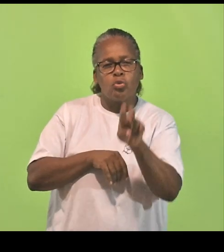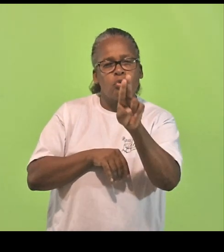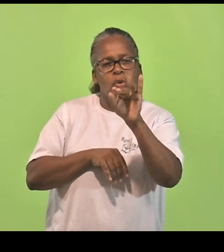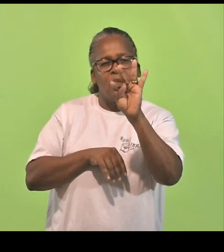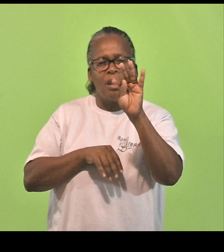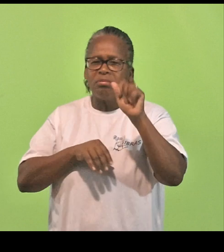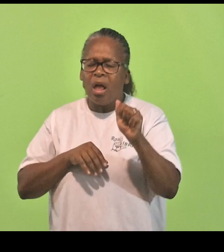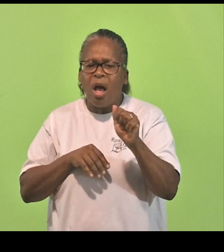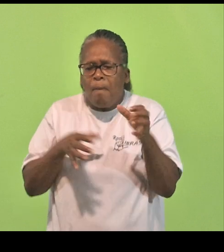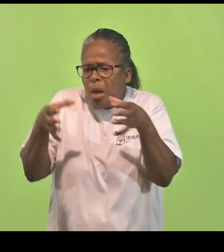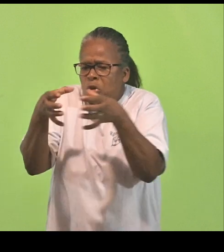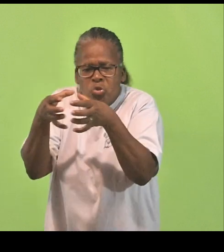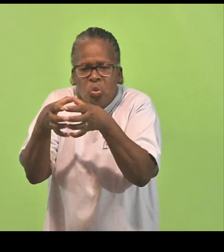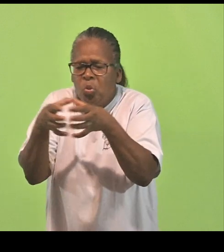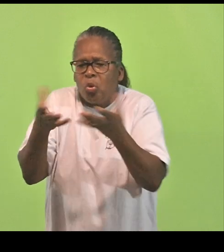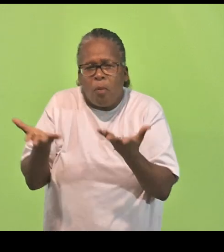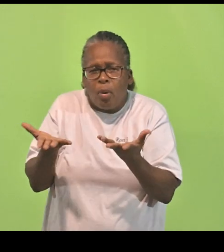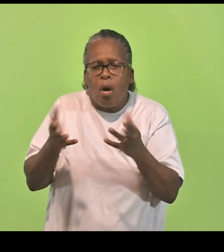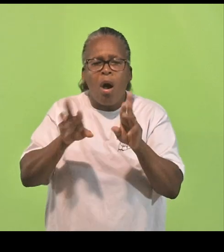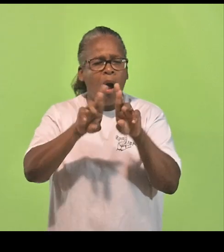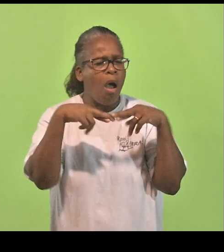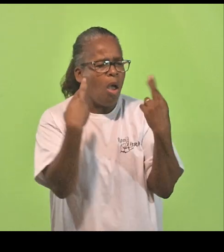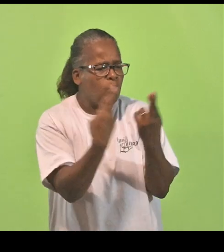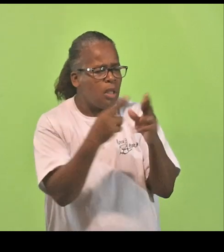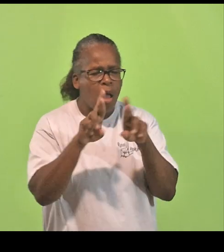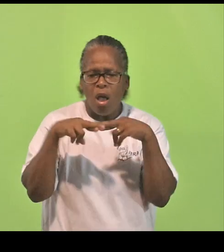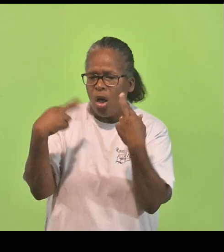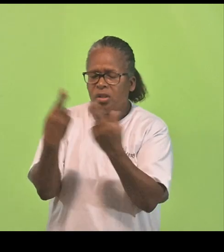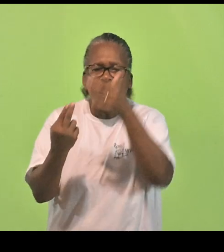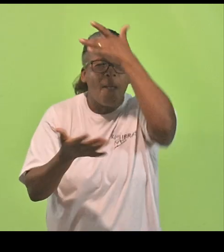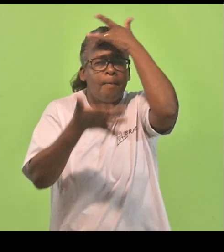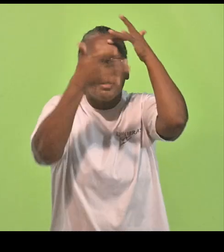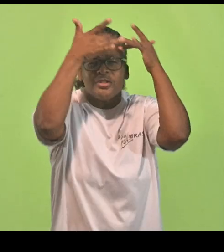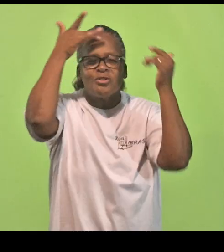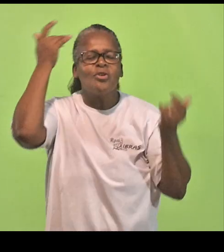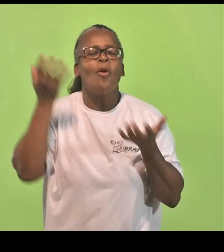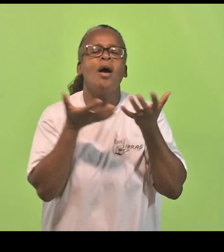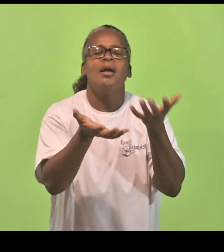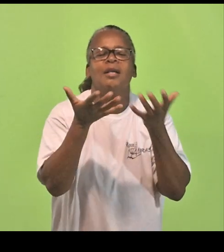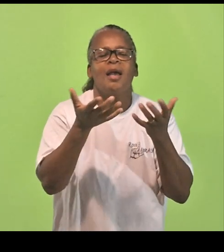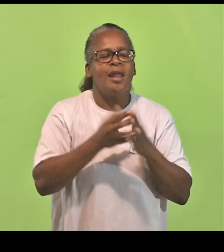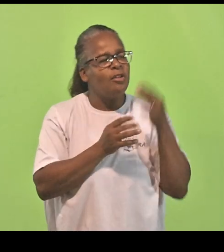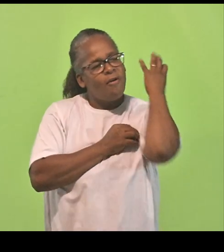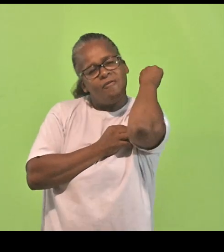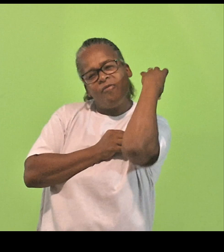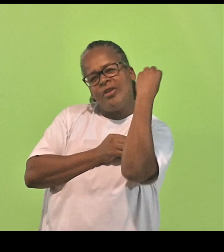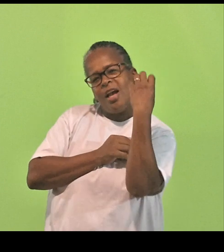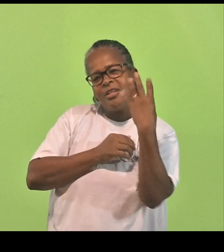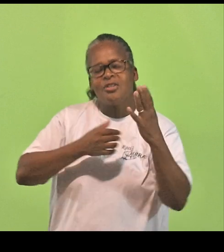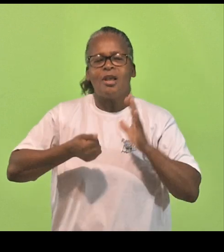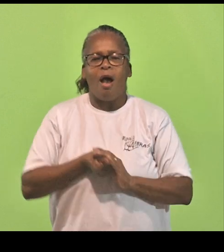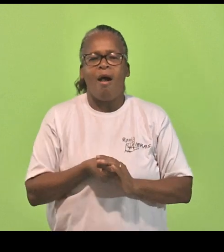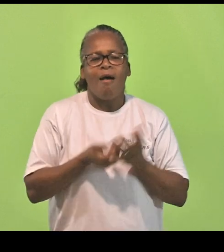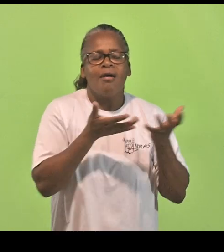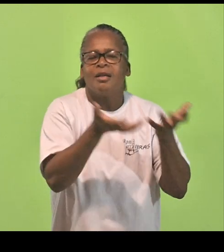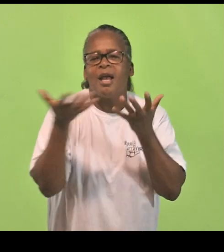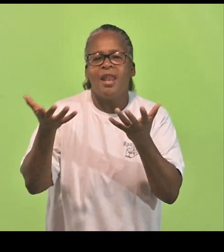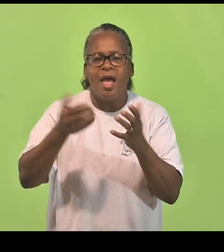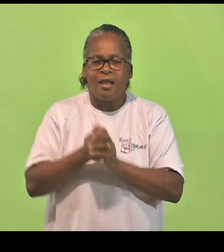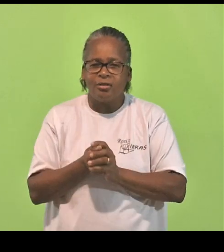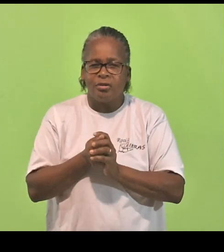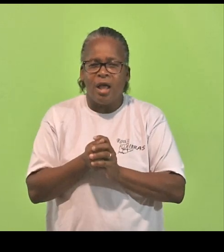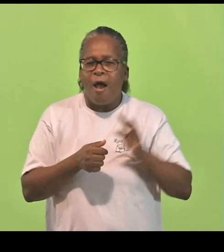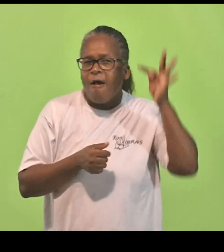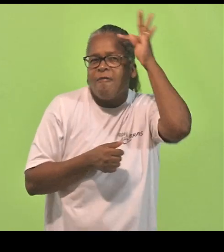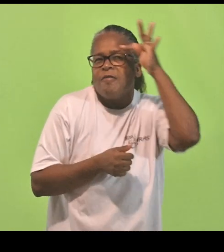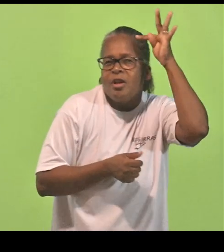entidades. Mas o grupo essencialmente reunia pessoas interessadas em viagens, experiências culturais e filosofia esotérica em geral, de forma